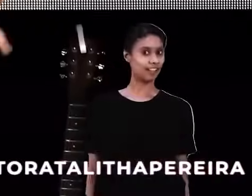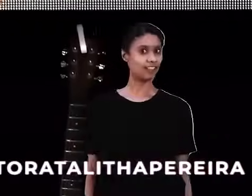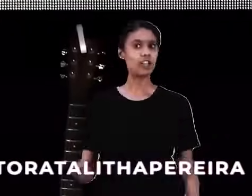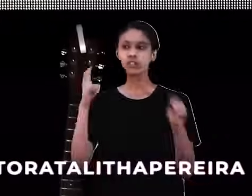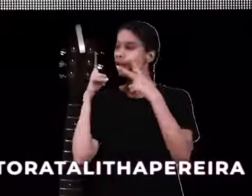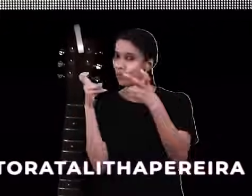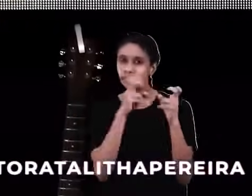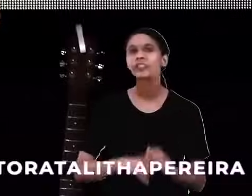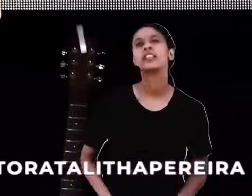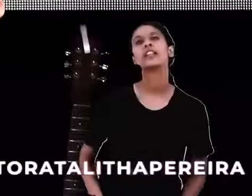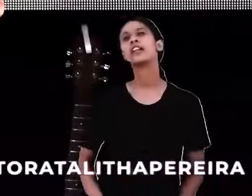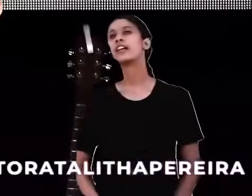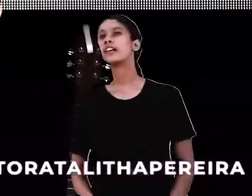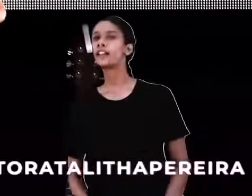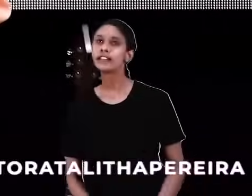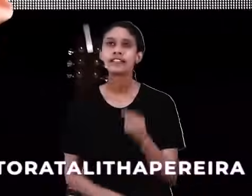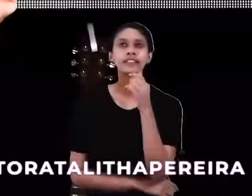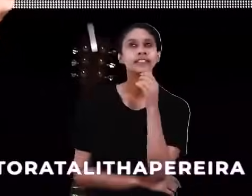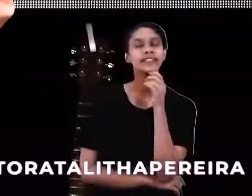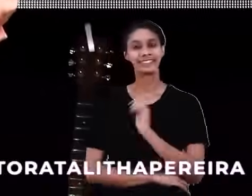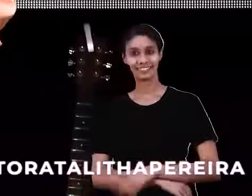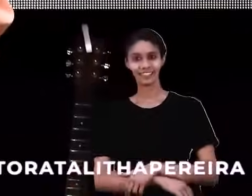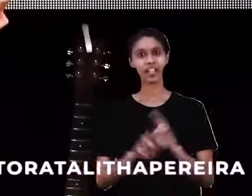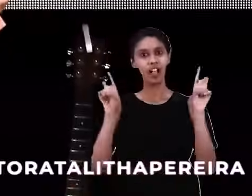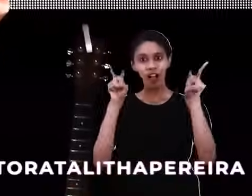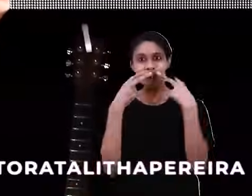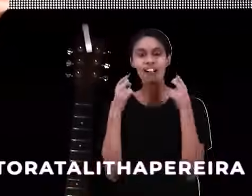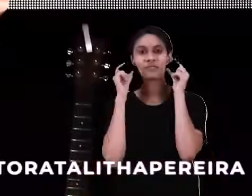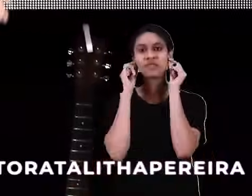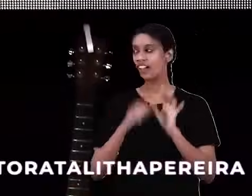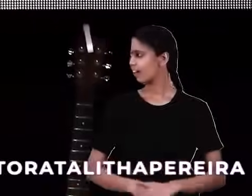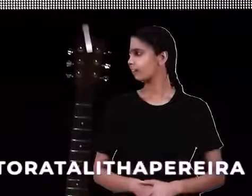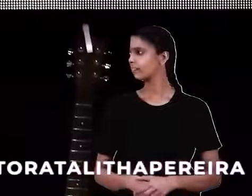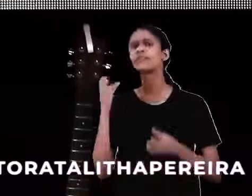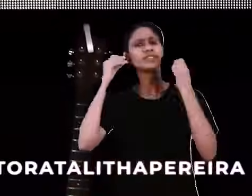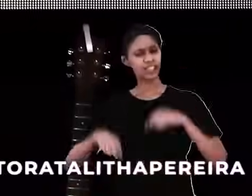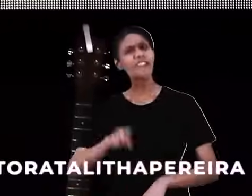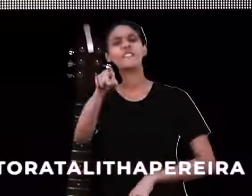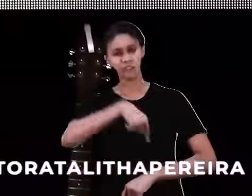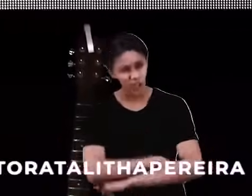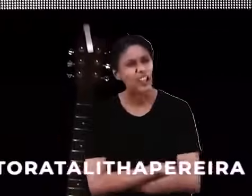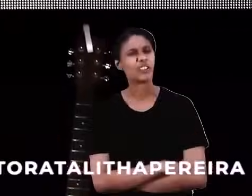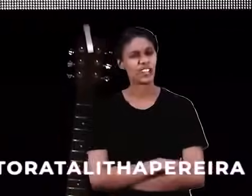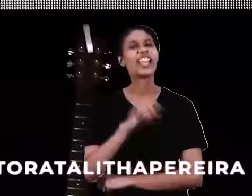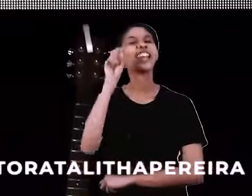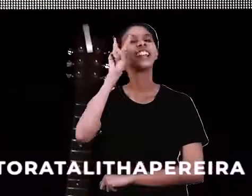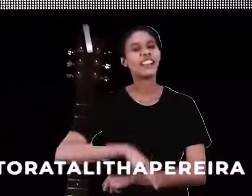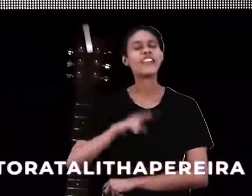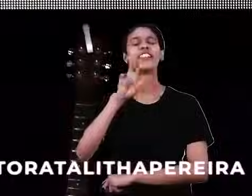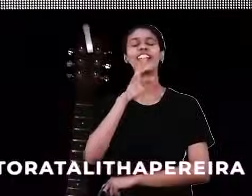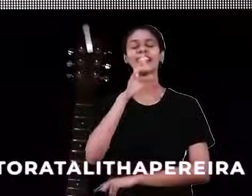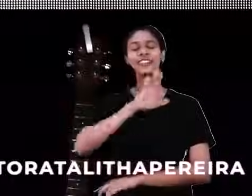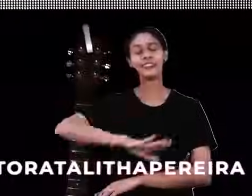só percebendo vocês assim, ó, tensas, olhando para o meu brinco. Foi ou não foi? Quem era que tava olhando pro meu